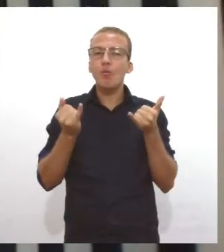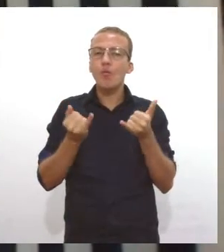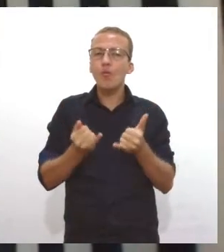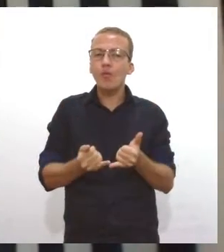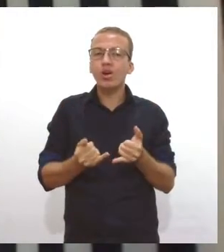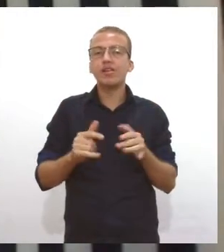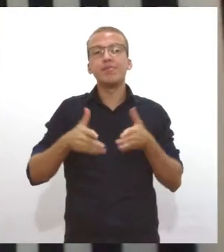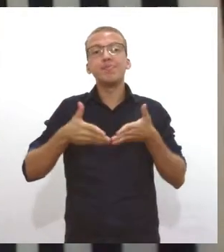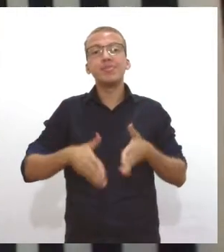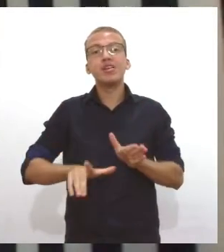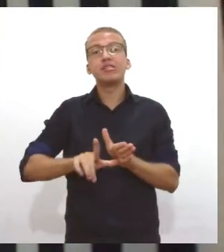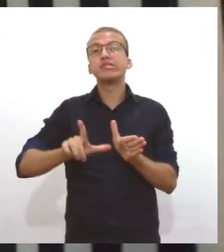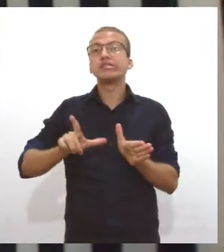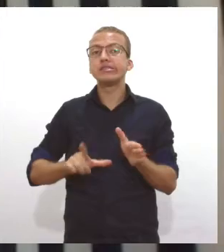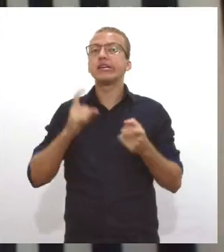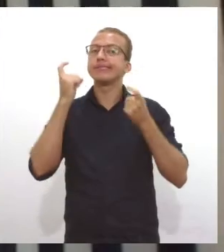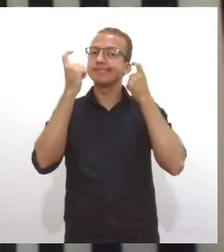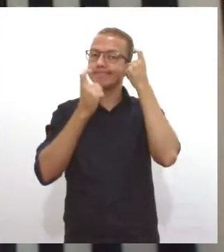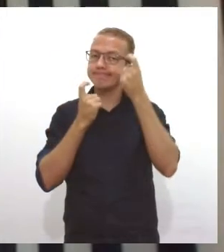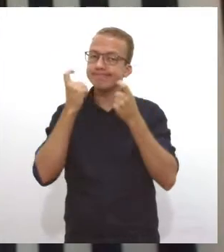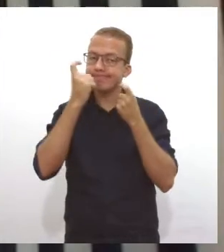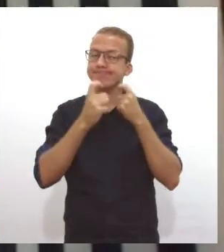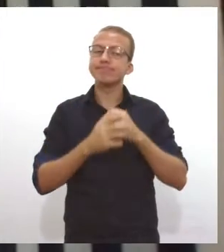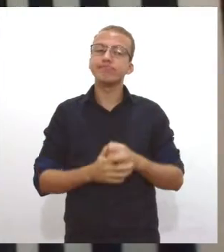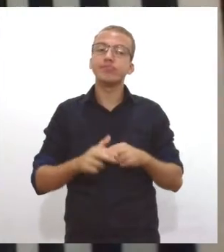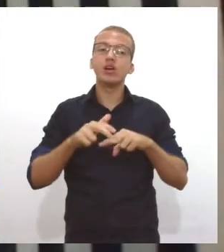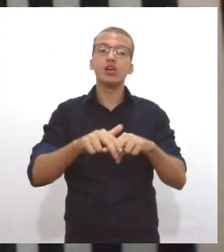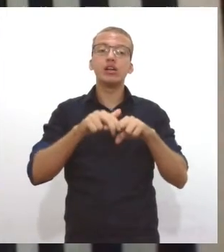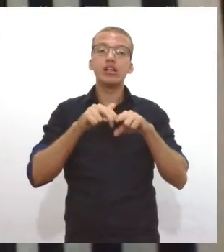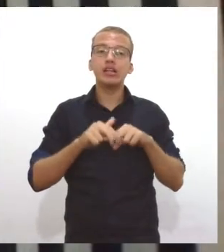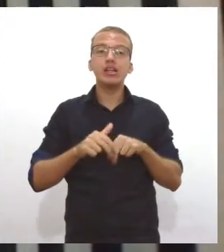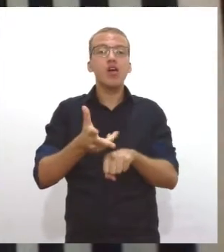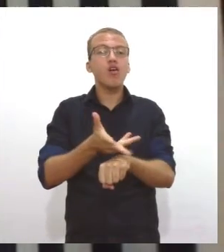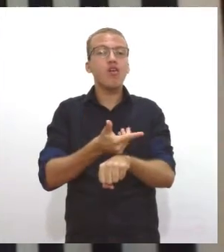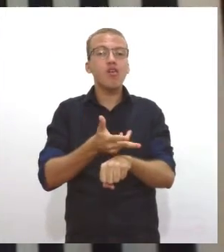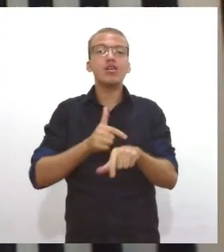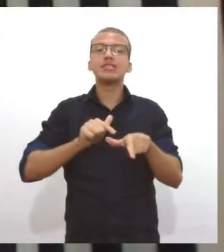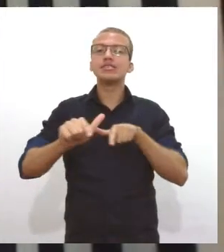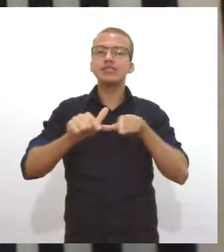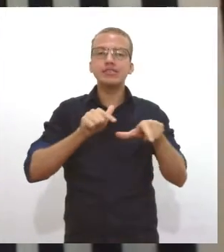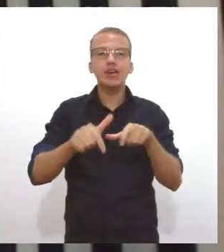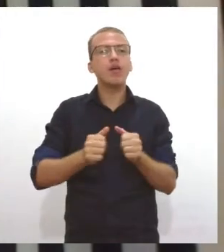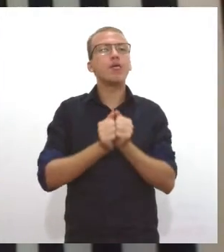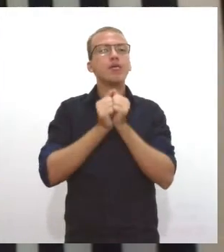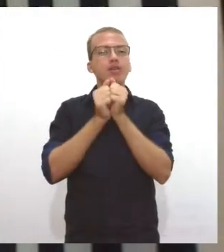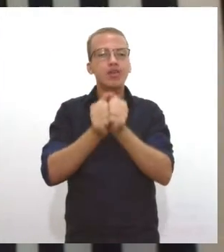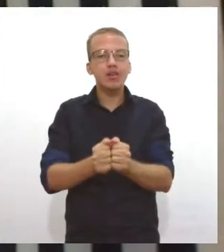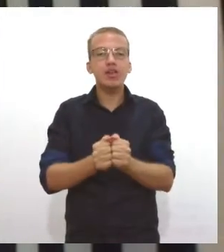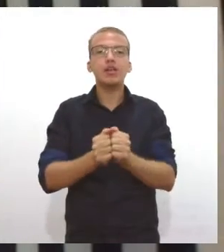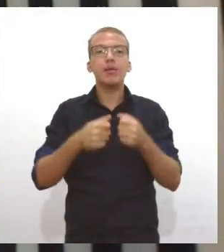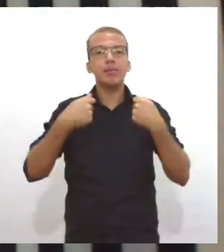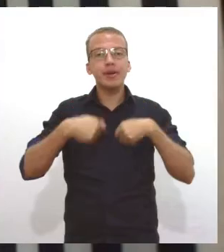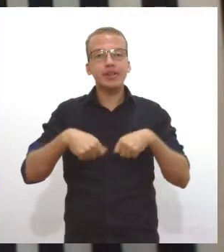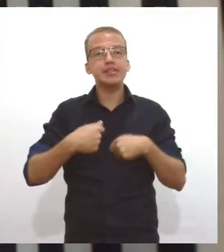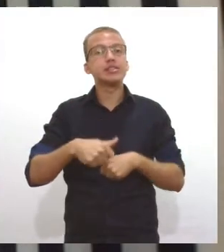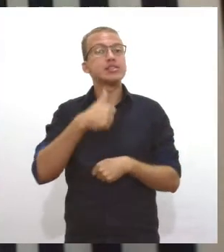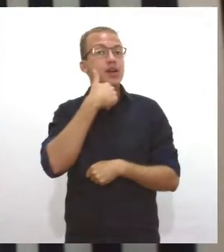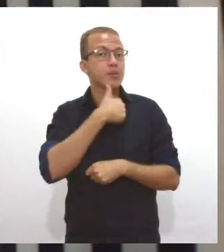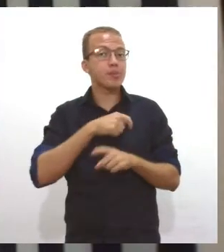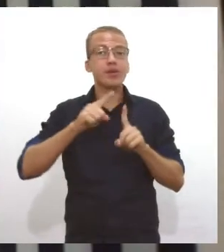preocupação e por isso a pressa em trabalhar conjuntamente o afastamento das mulheres